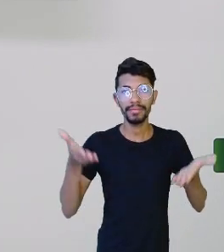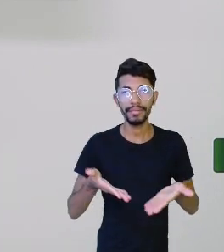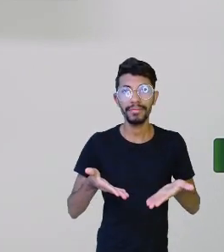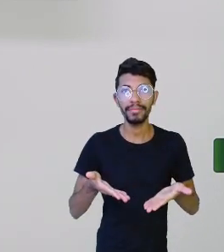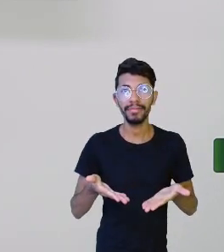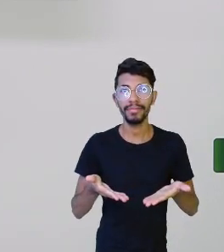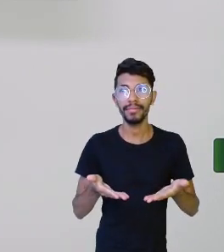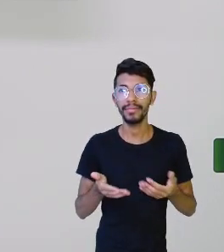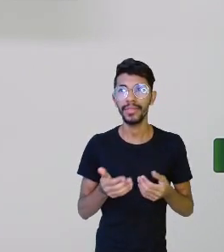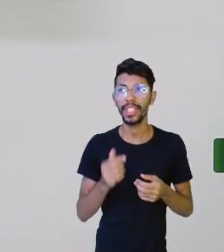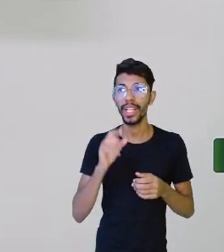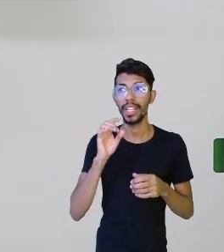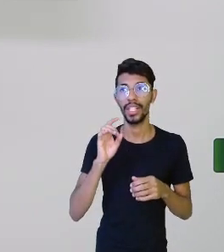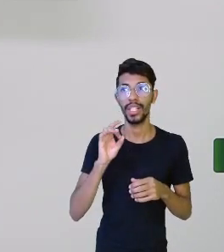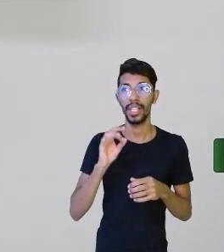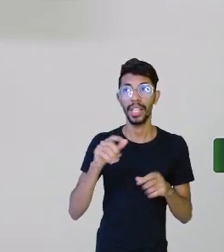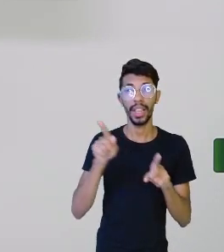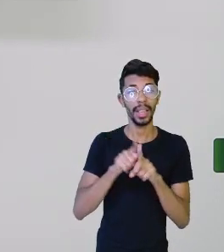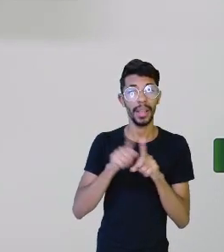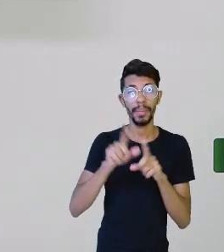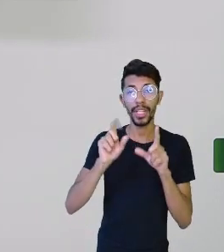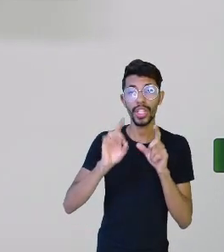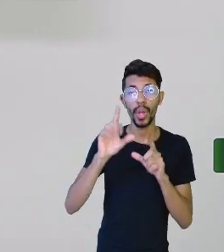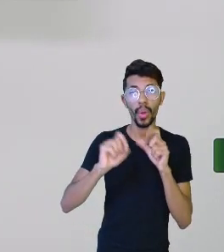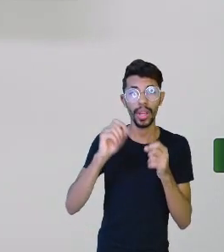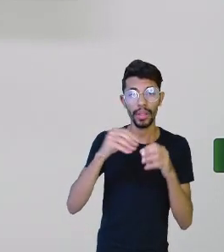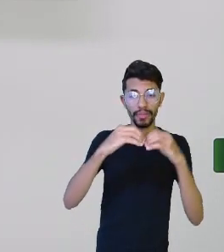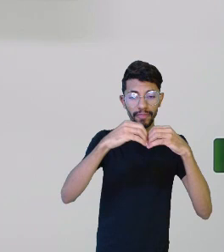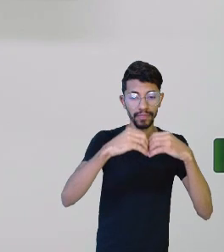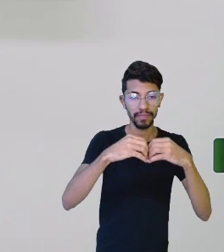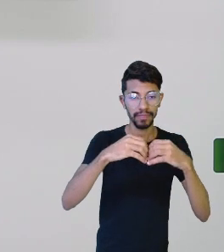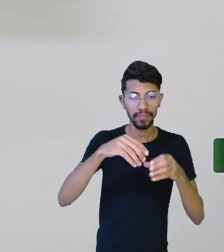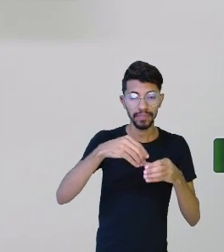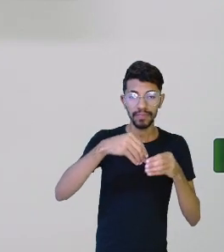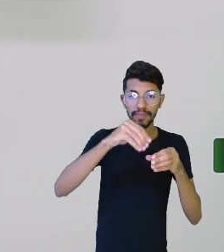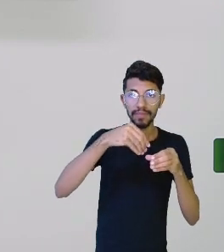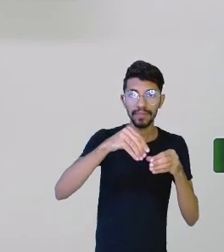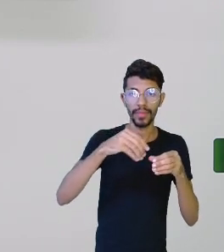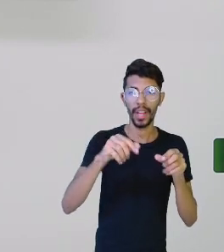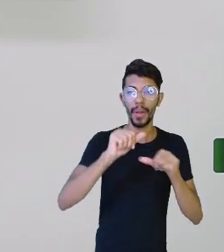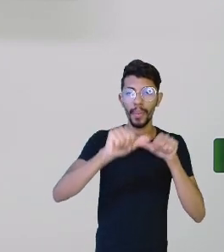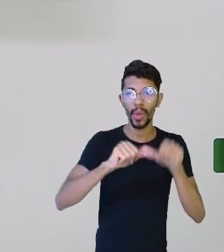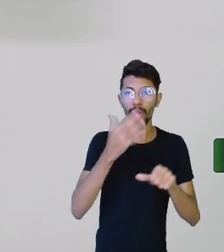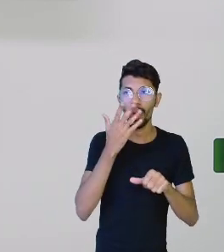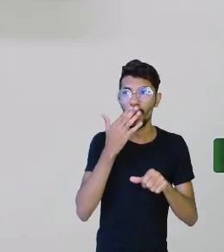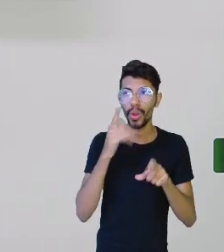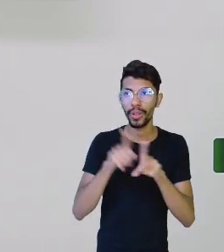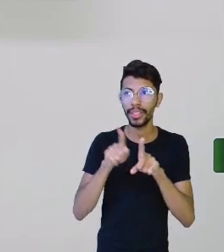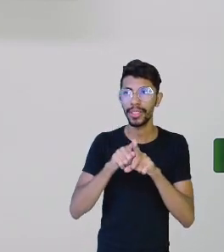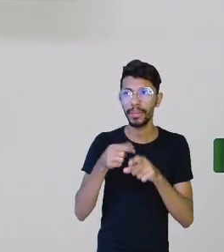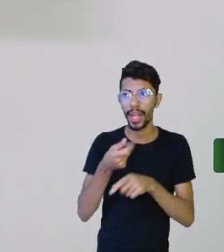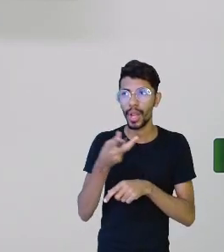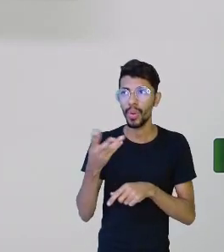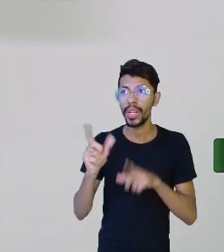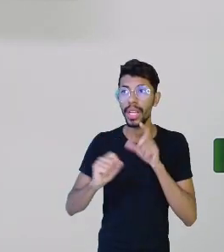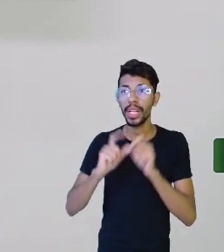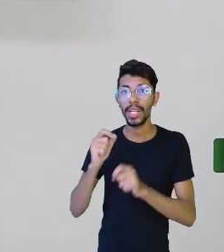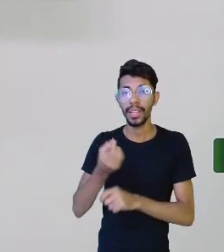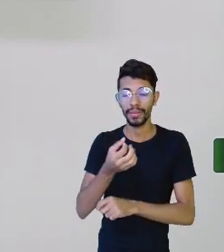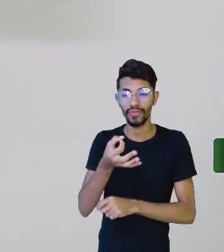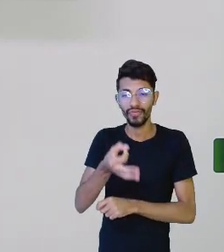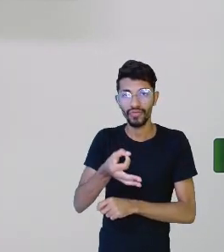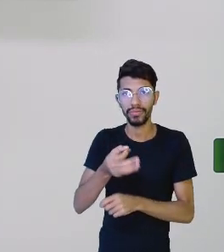Até os saquinhos, só que mudou a cor, né? E a quantidade de tampinhas. Inicialmente,